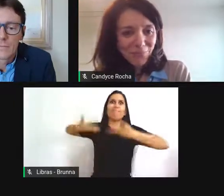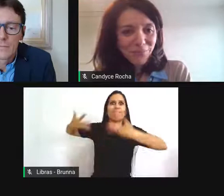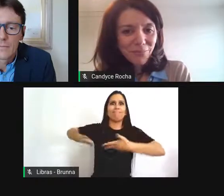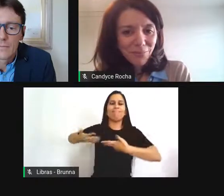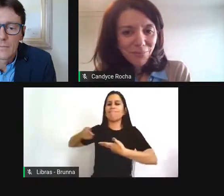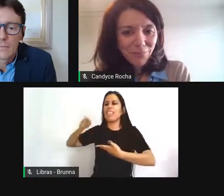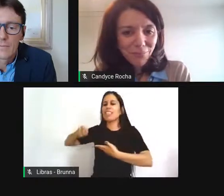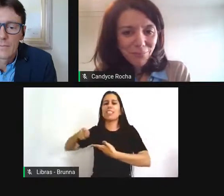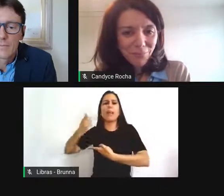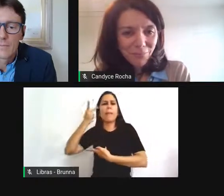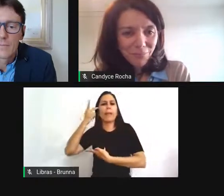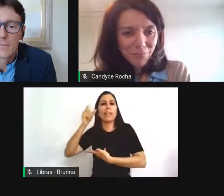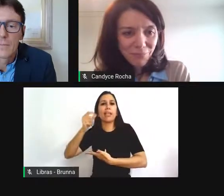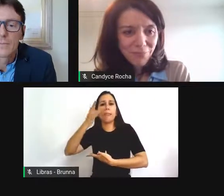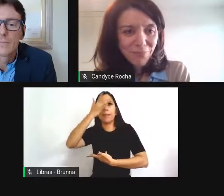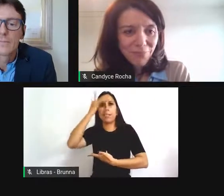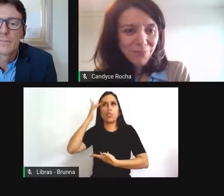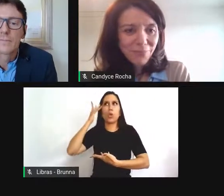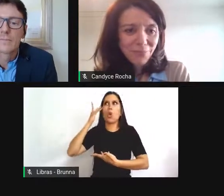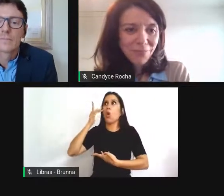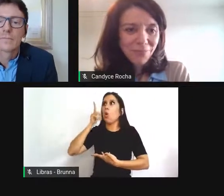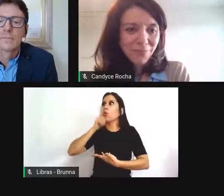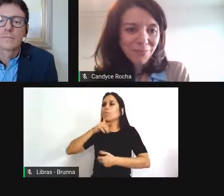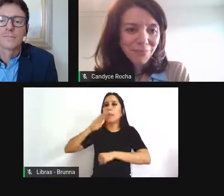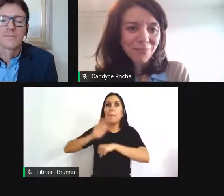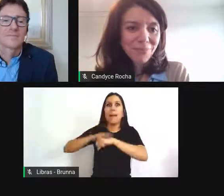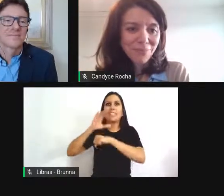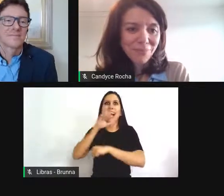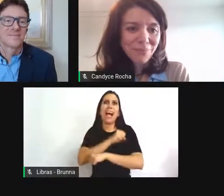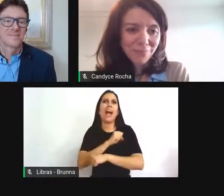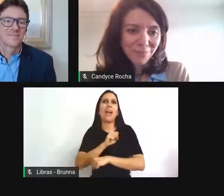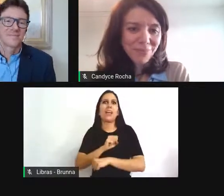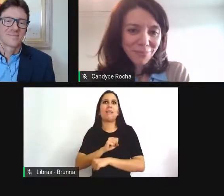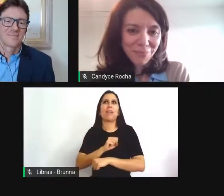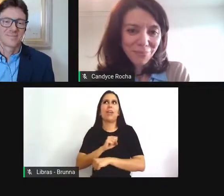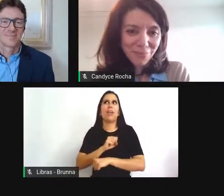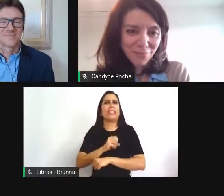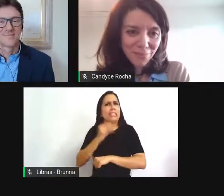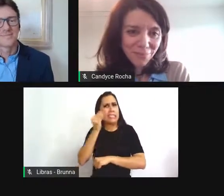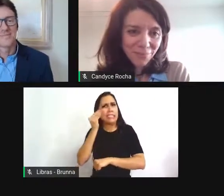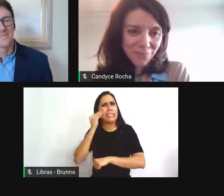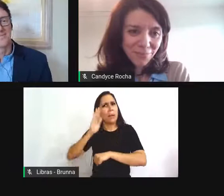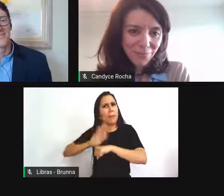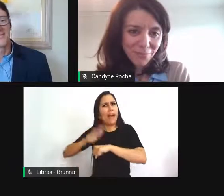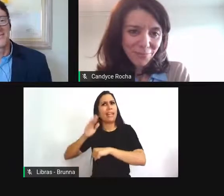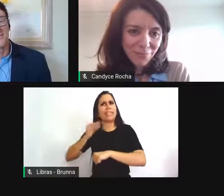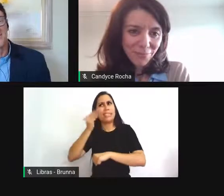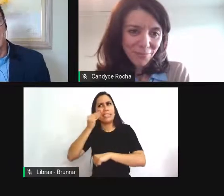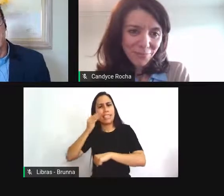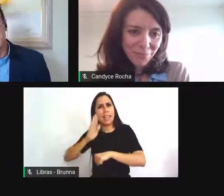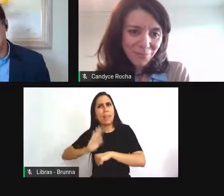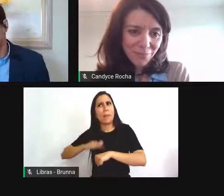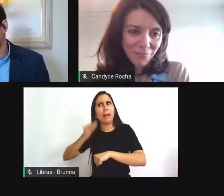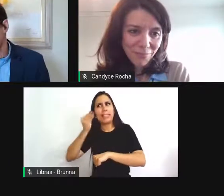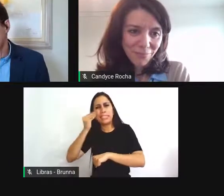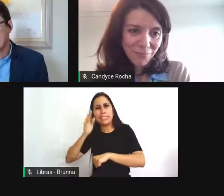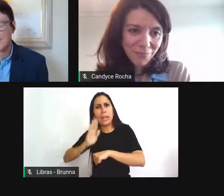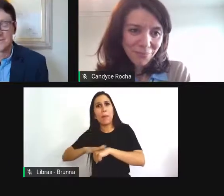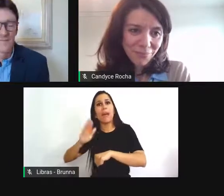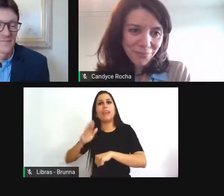mais, você correr 10 metros a mais. Você já fez a maratona, corre mais 10 ou 20 metros e você vai conseguir